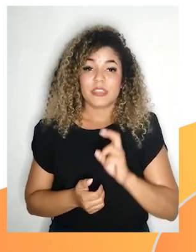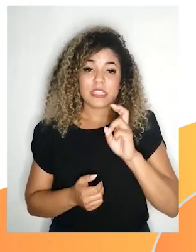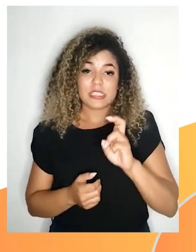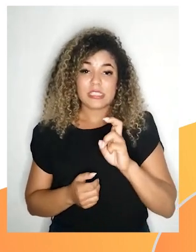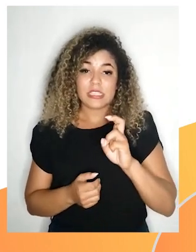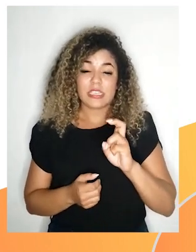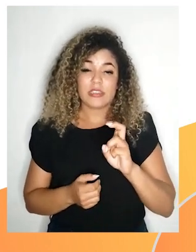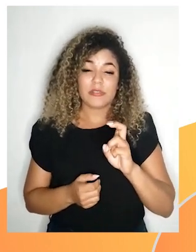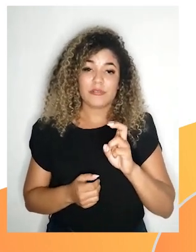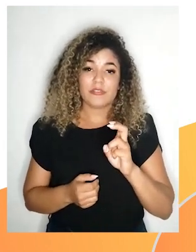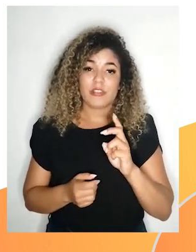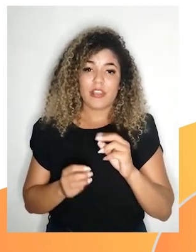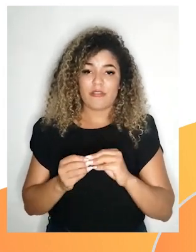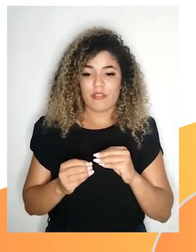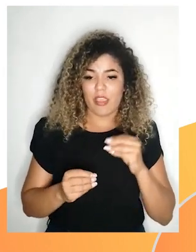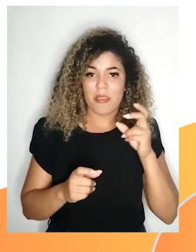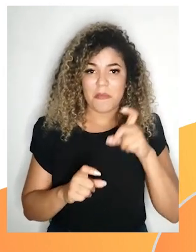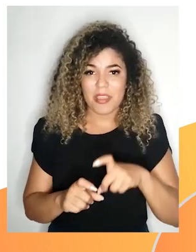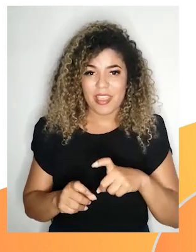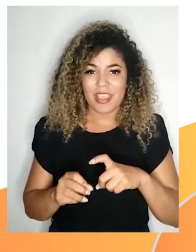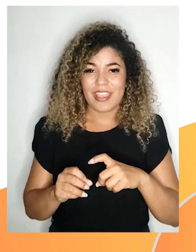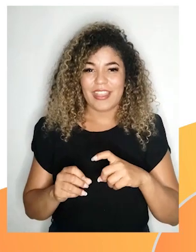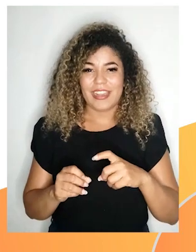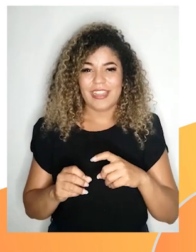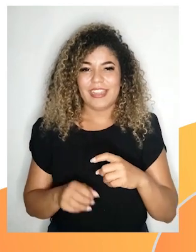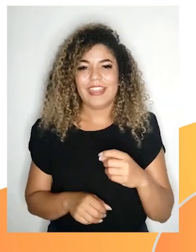5, que isso faz ele cair na casa